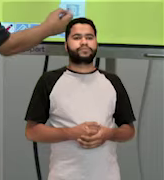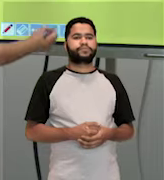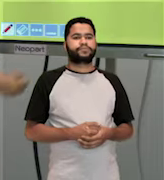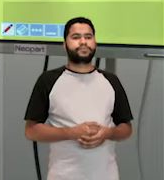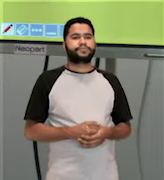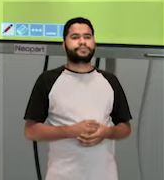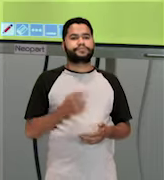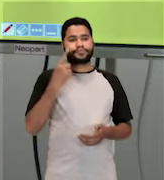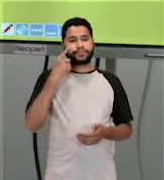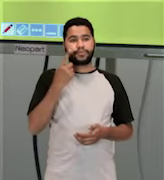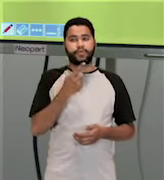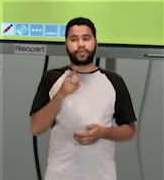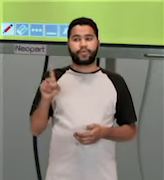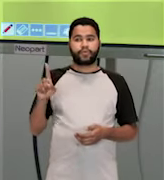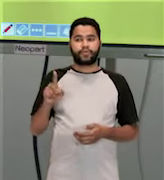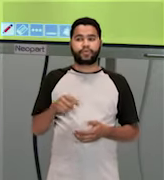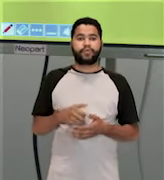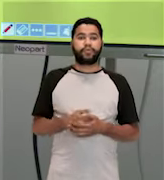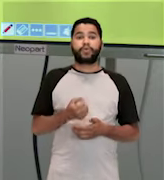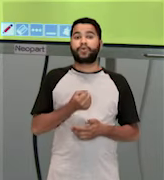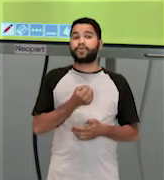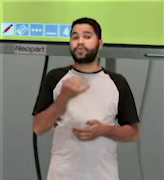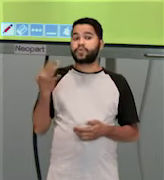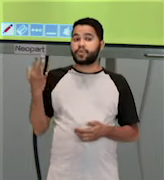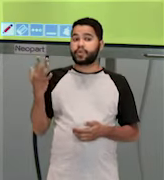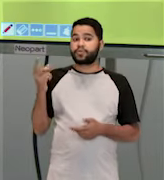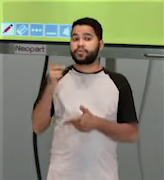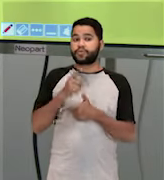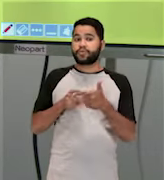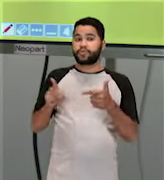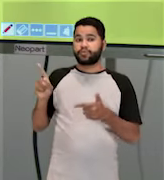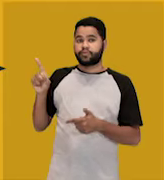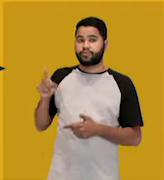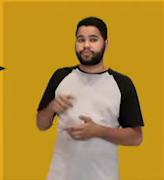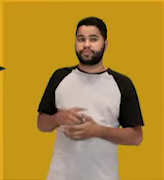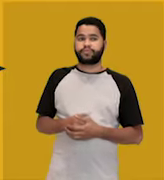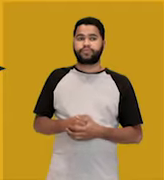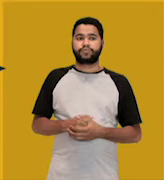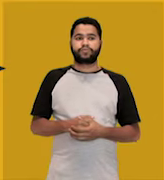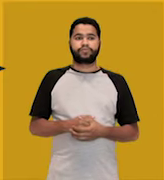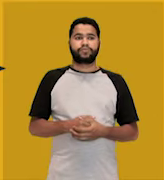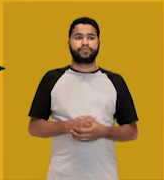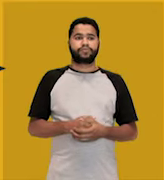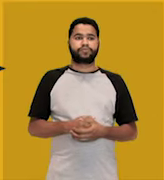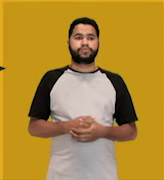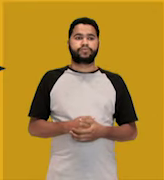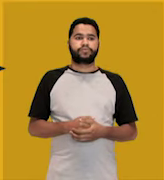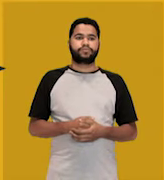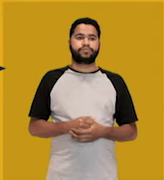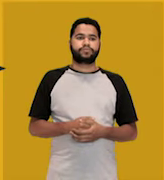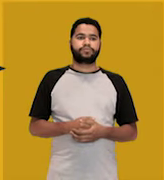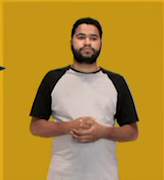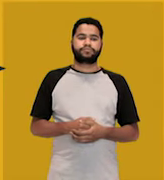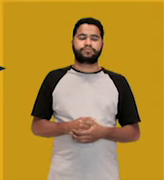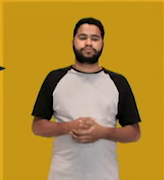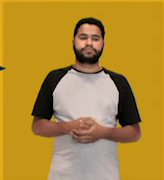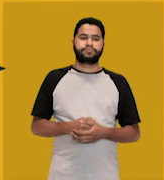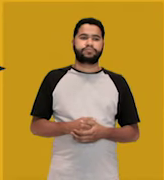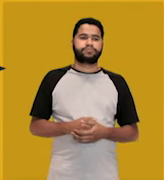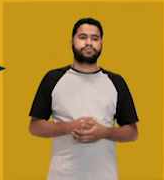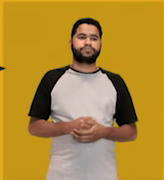Vamos ver esse último aqui. Vamos ver em quantos pedaços que foi dividido esse todo. Vamos contar, ó. 1, 2, 3,